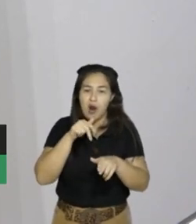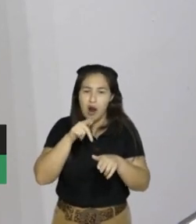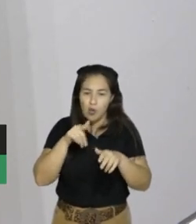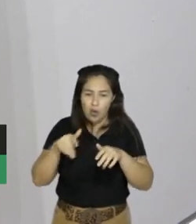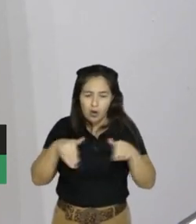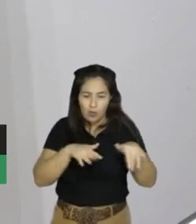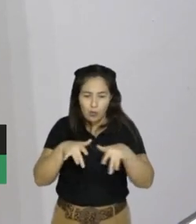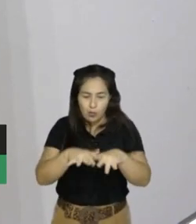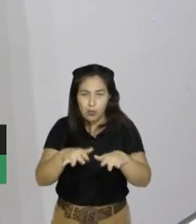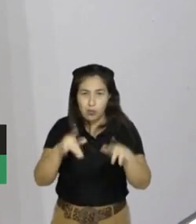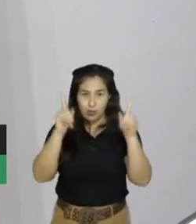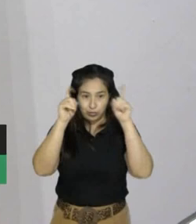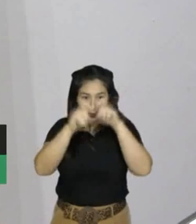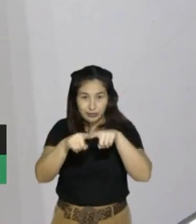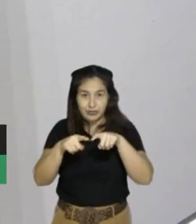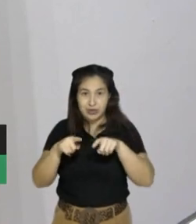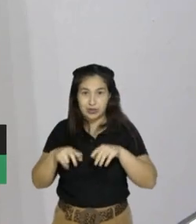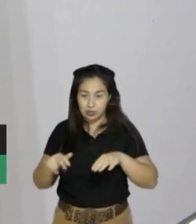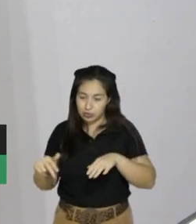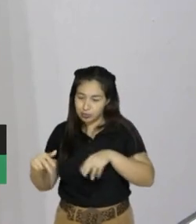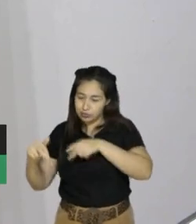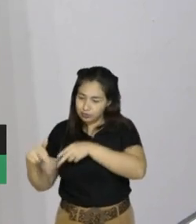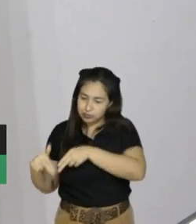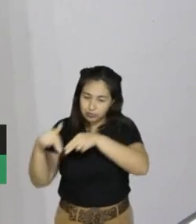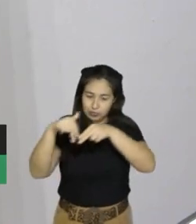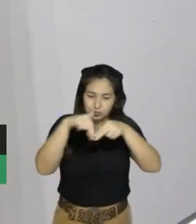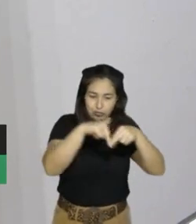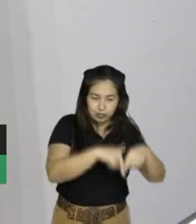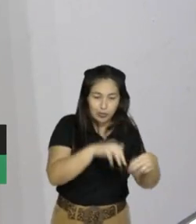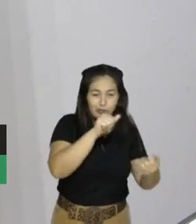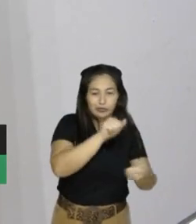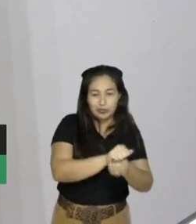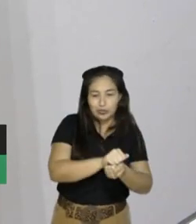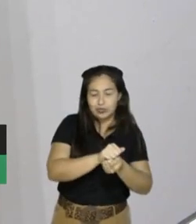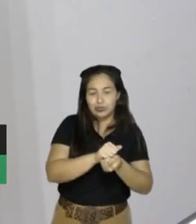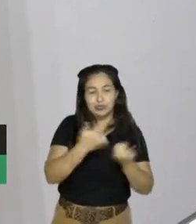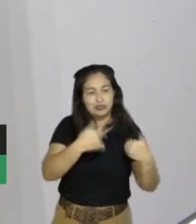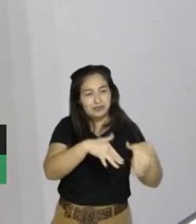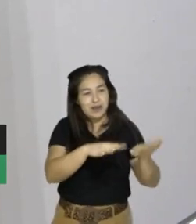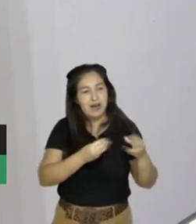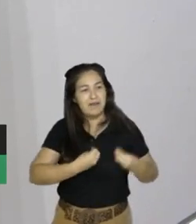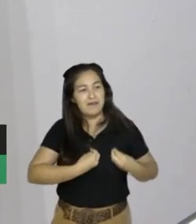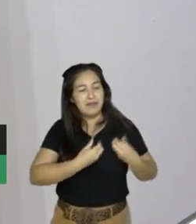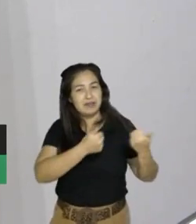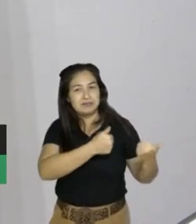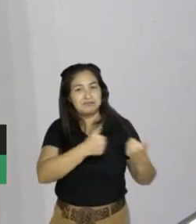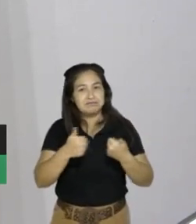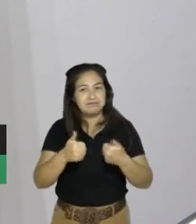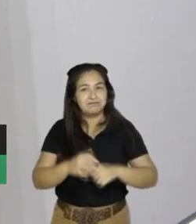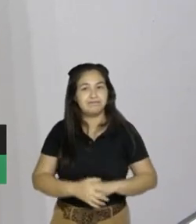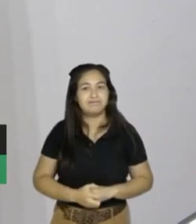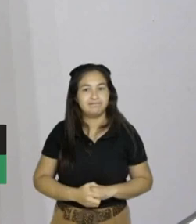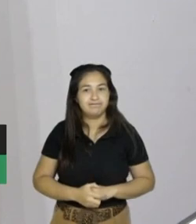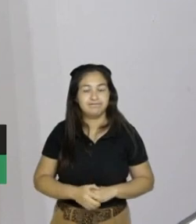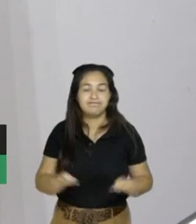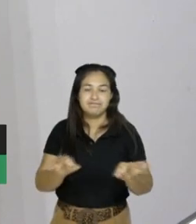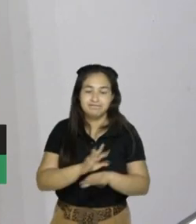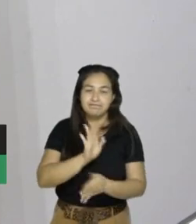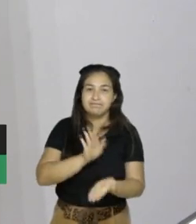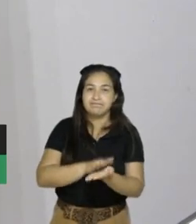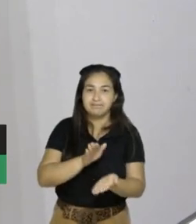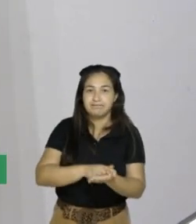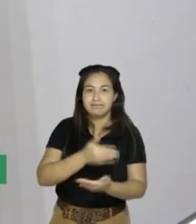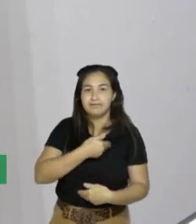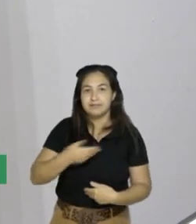eu levo ele para o outro lado para que ele possa descansar ele pode seguir sua jornada então assim termina as minhas palavras parabenizando o governo